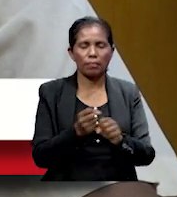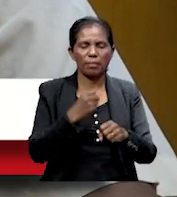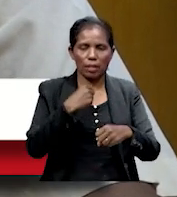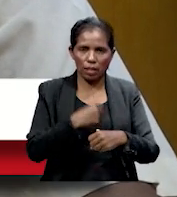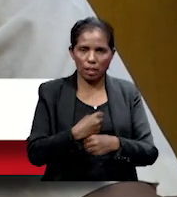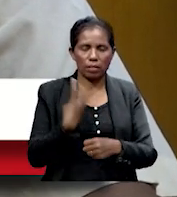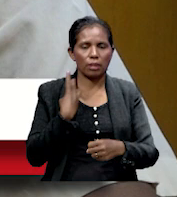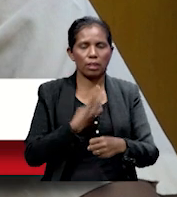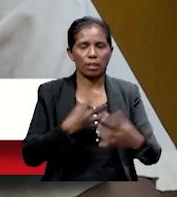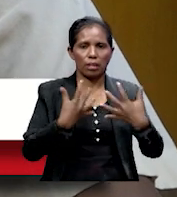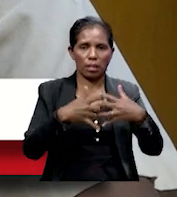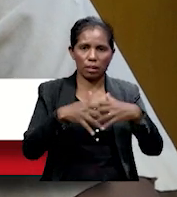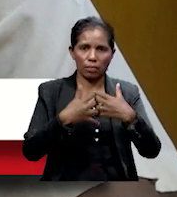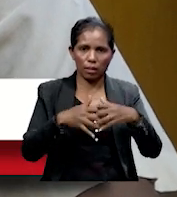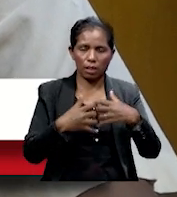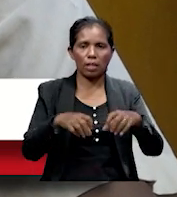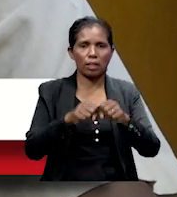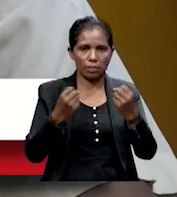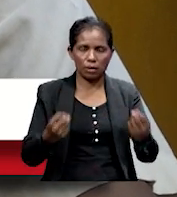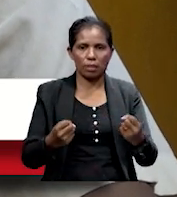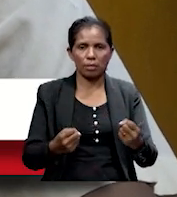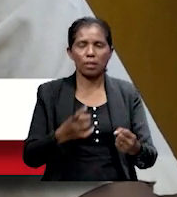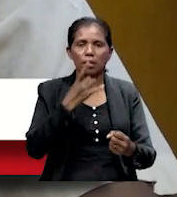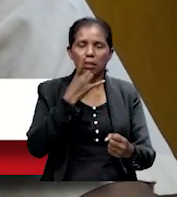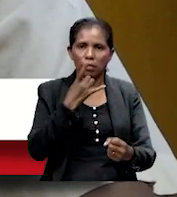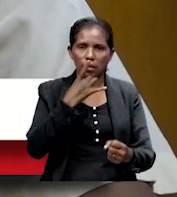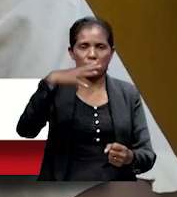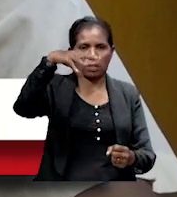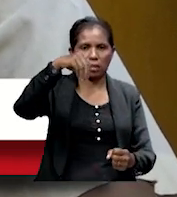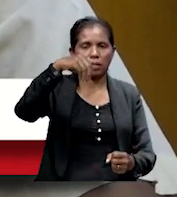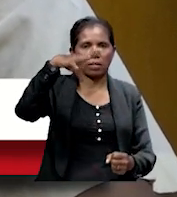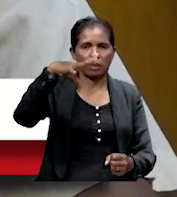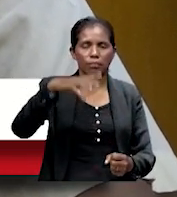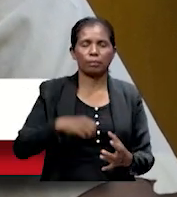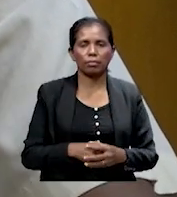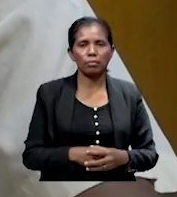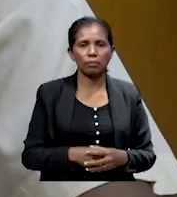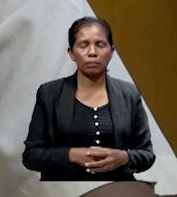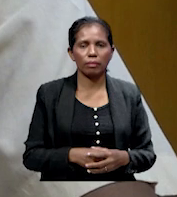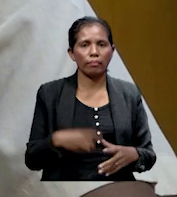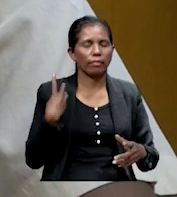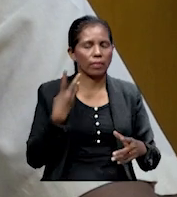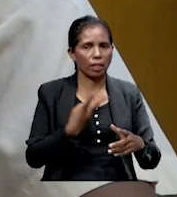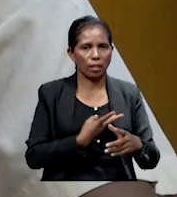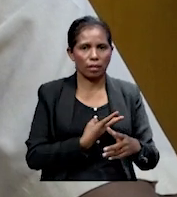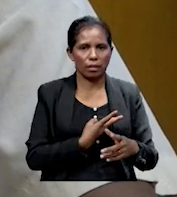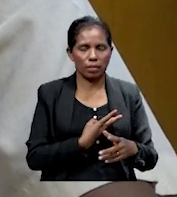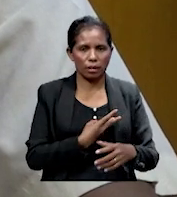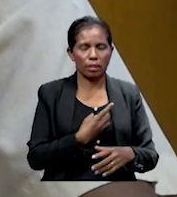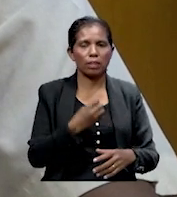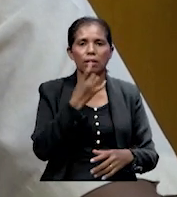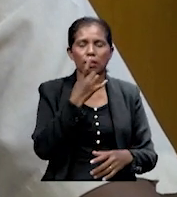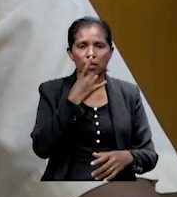tenha sistema ne avaria, ma ka eletricidade mate. E tenha lá as novidades e tenha eletricidade